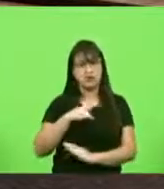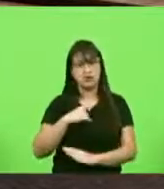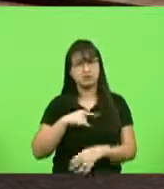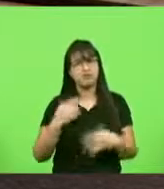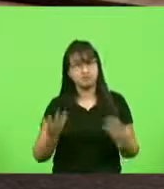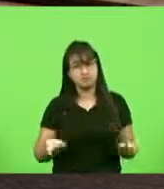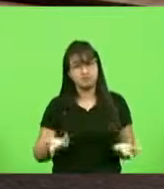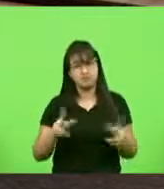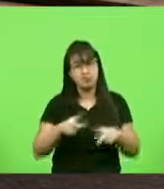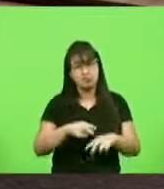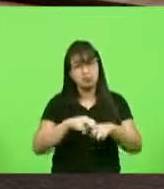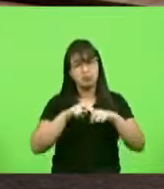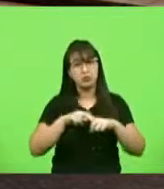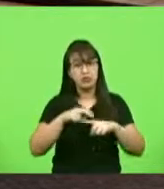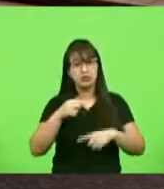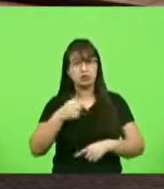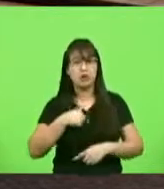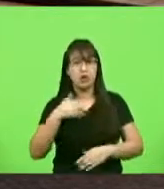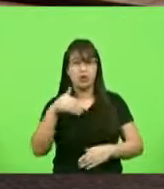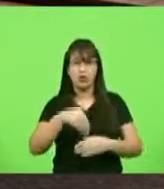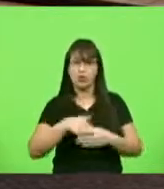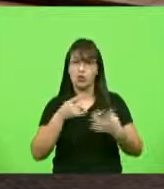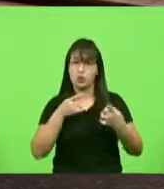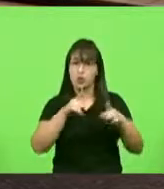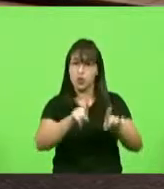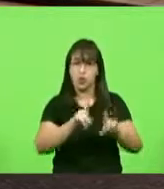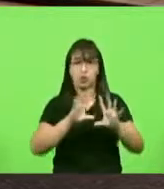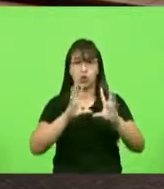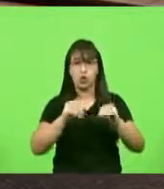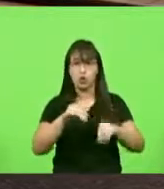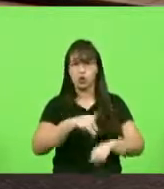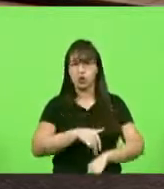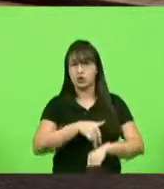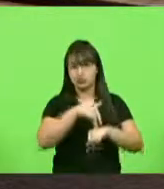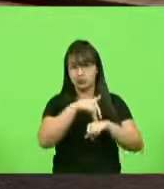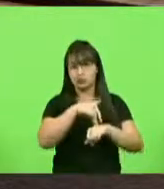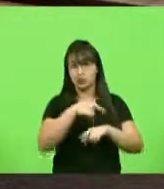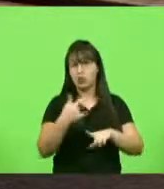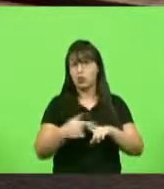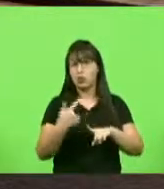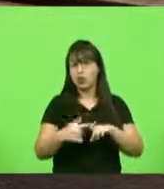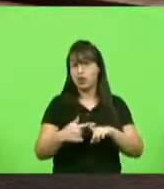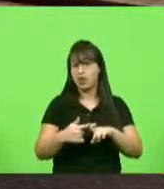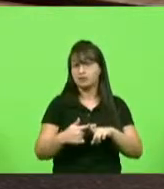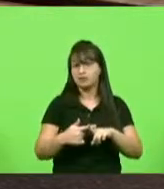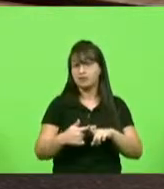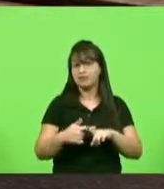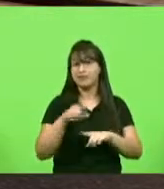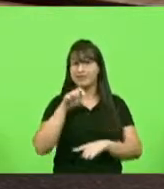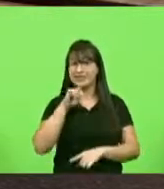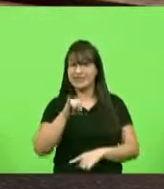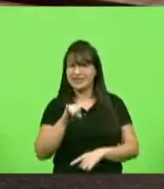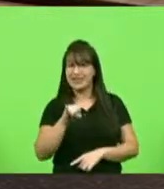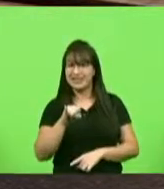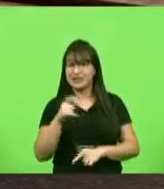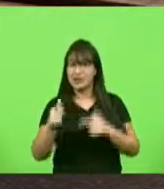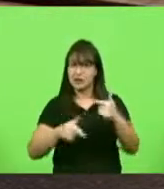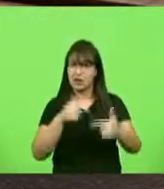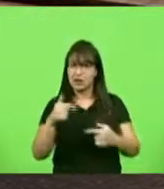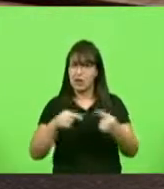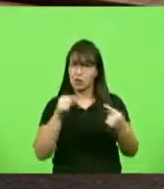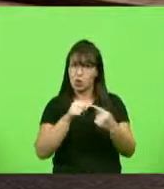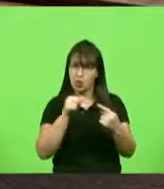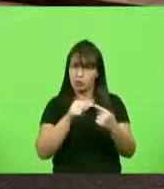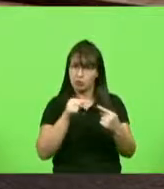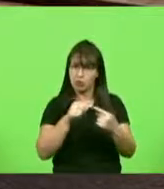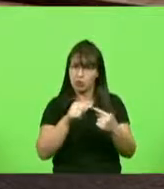que desta forma, eu voto contra todas as moções, porque entendo que, se fez por merecer, fez sendo